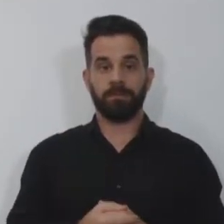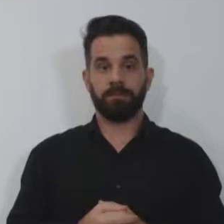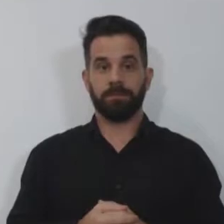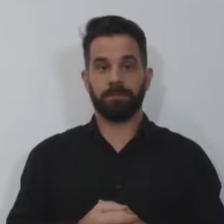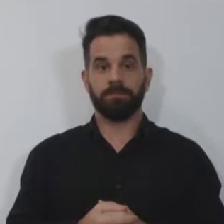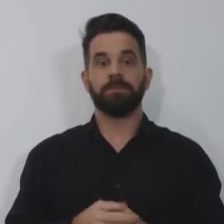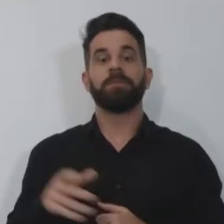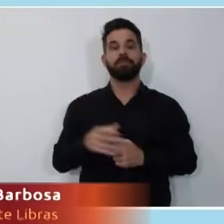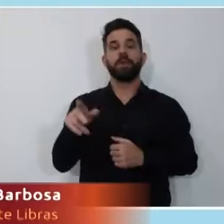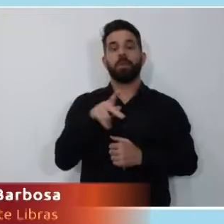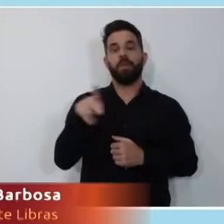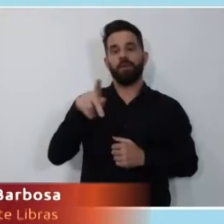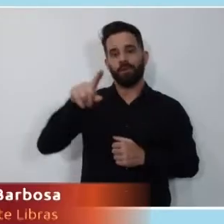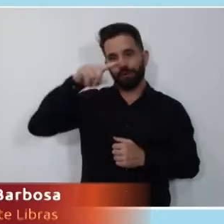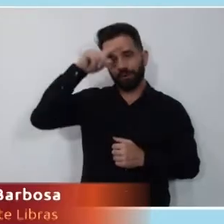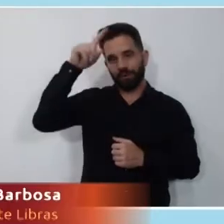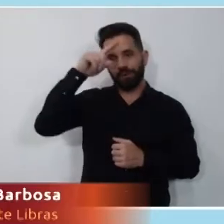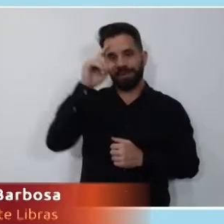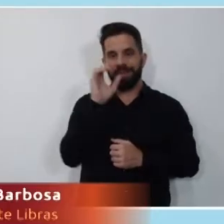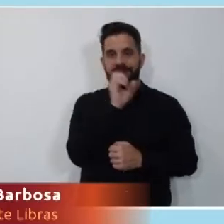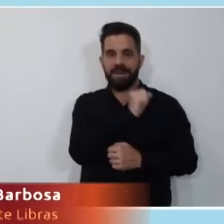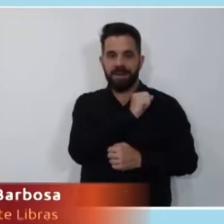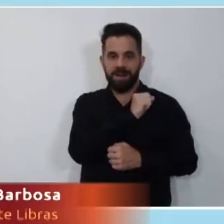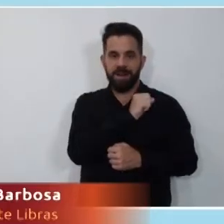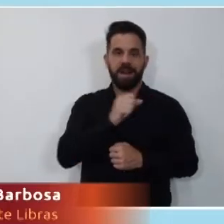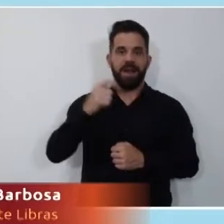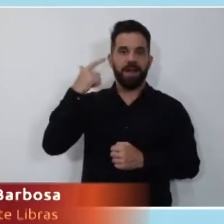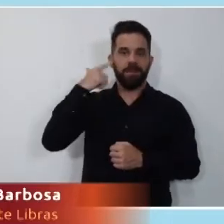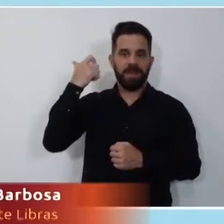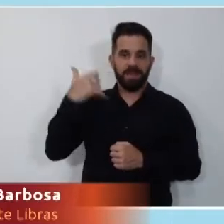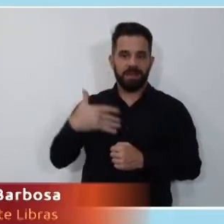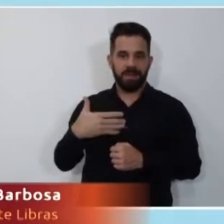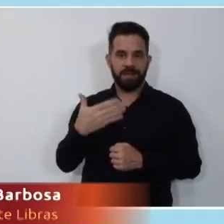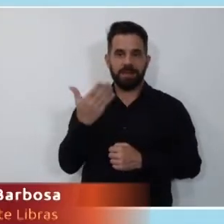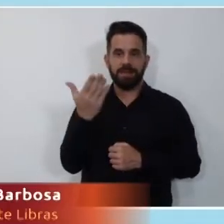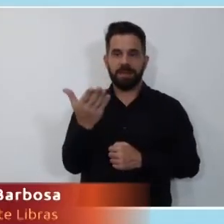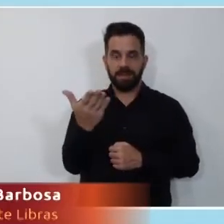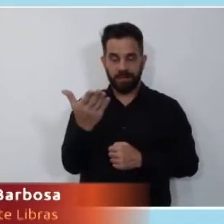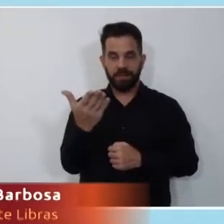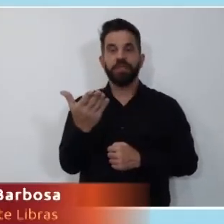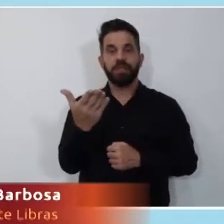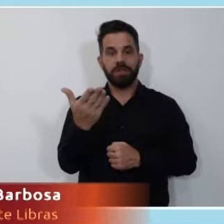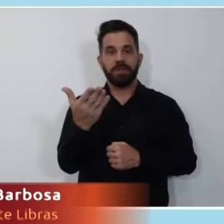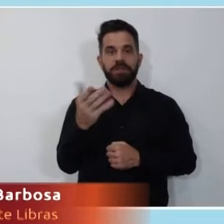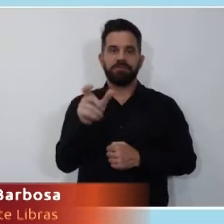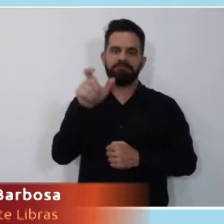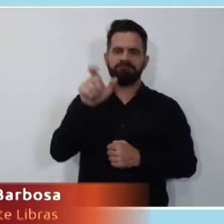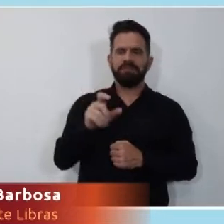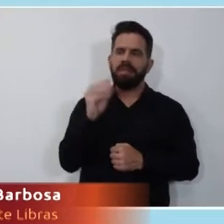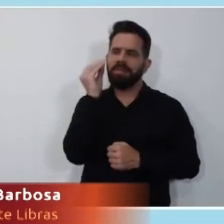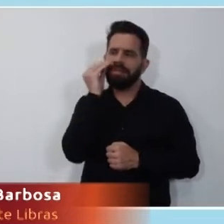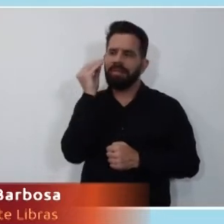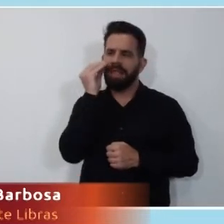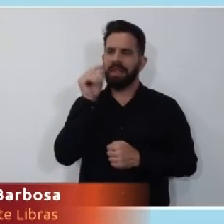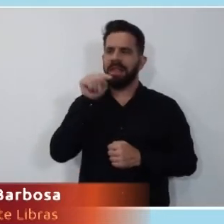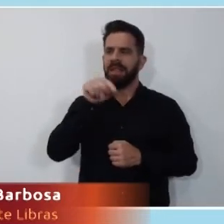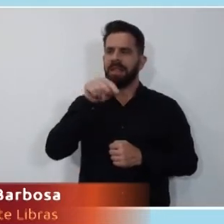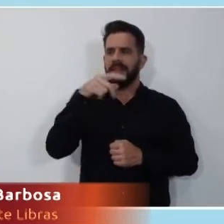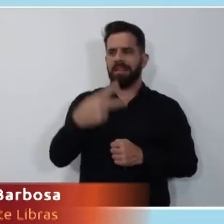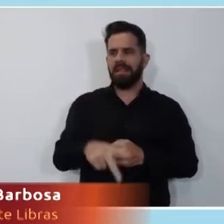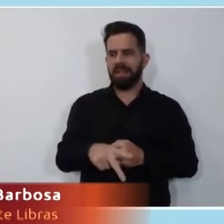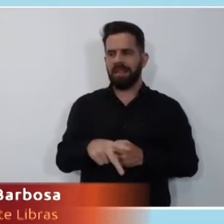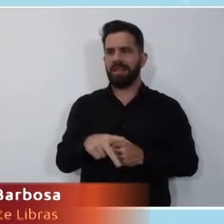Professor Diego, vou fazer uma rápida descrição do professor Diego, porque a gente tenta transformar esse programa também num